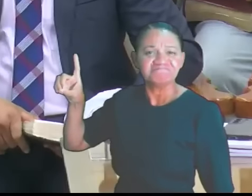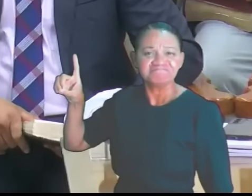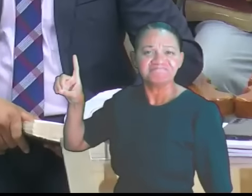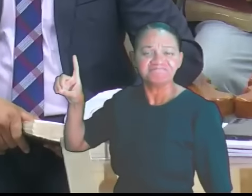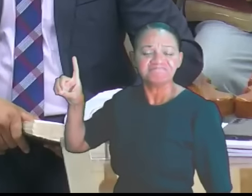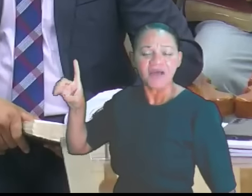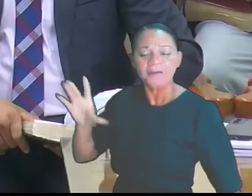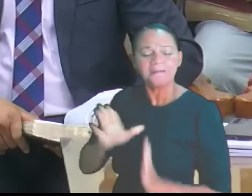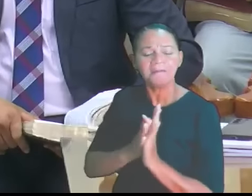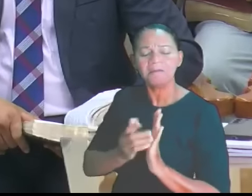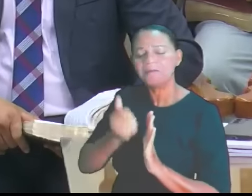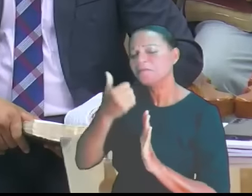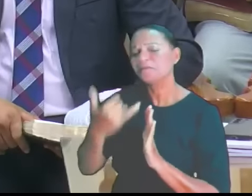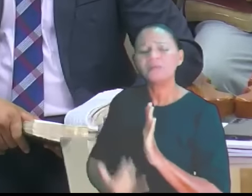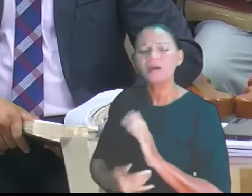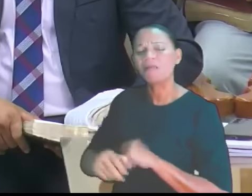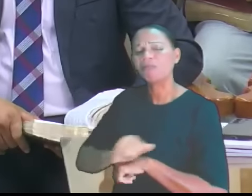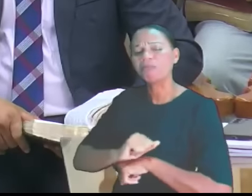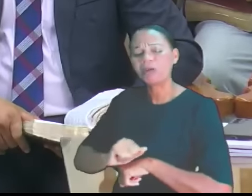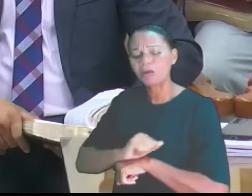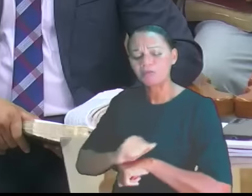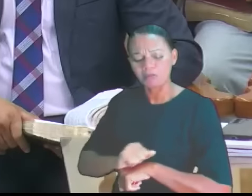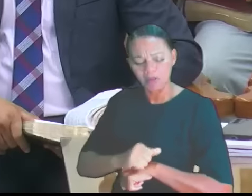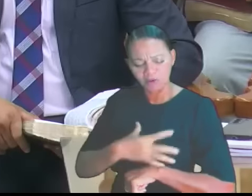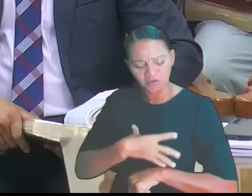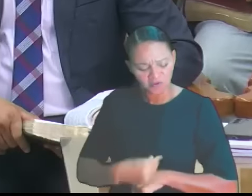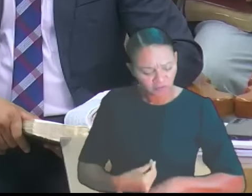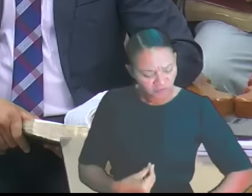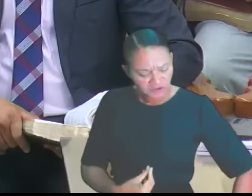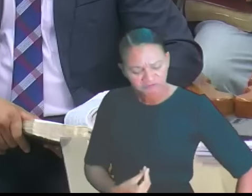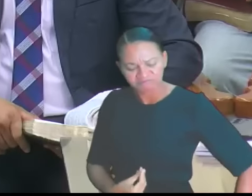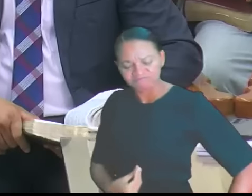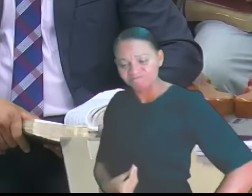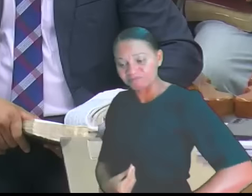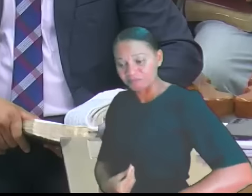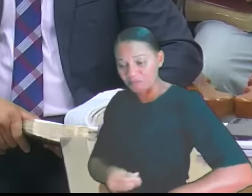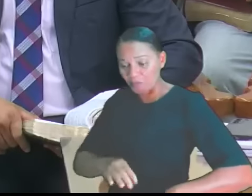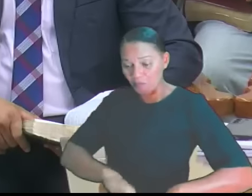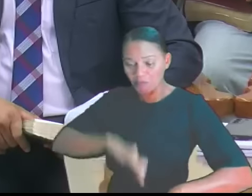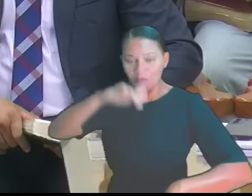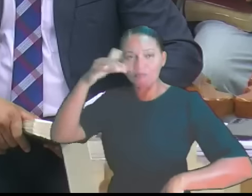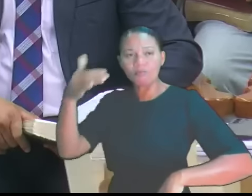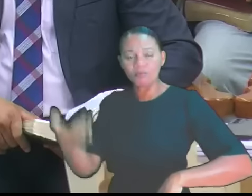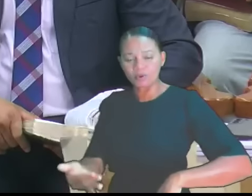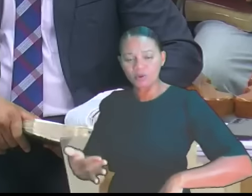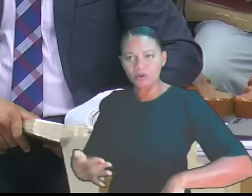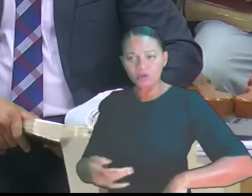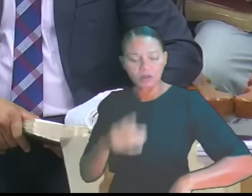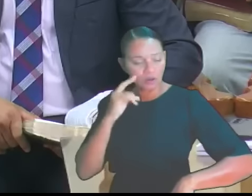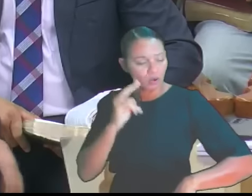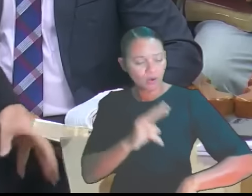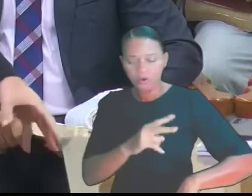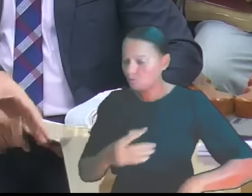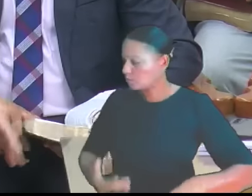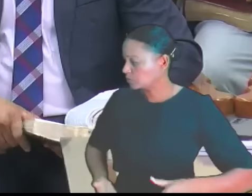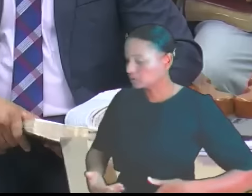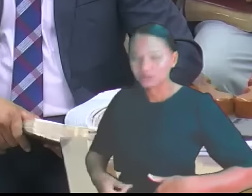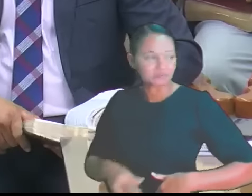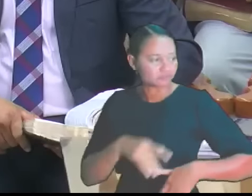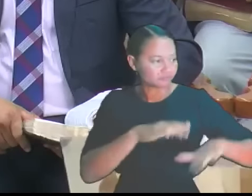A Bíblia diz que Abraão pega Isaac, quando ele chega no pé do monte, ele olha para os moços e disse: fique